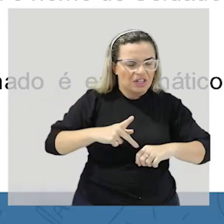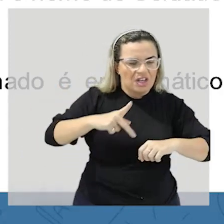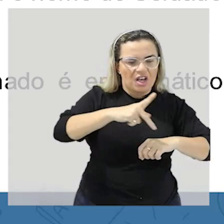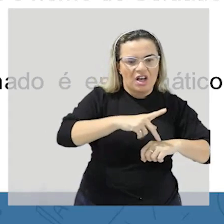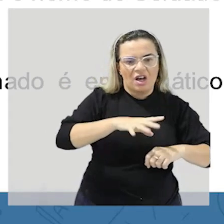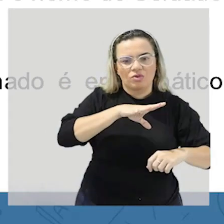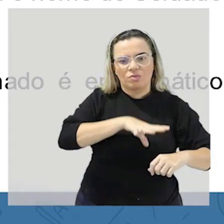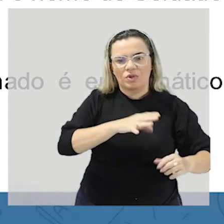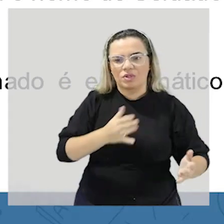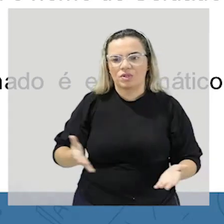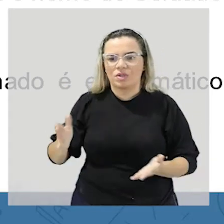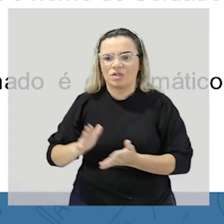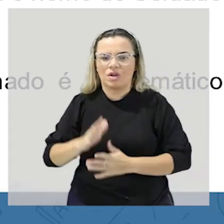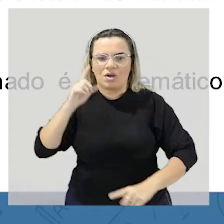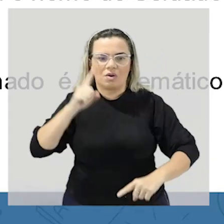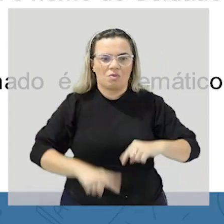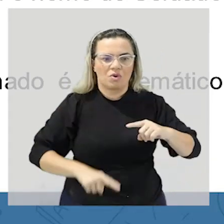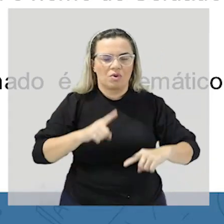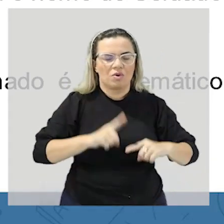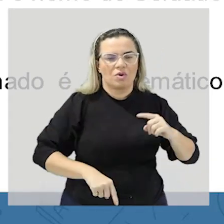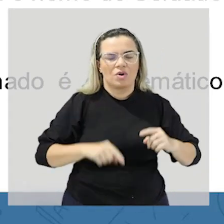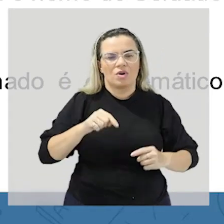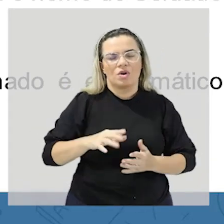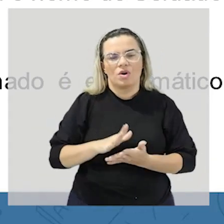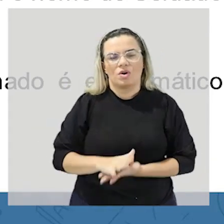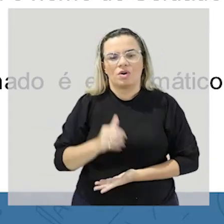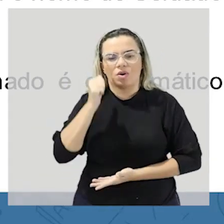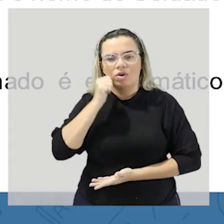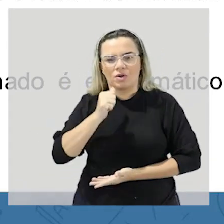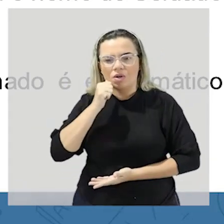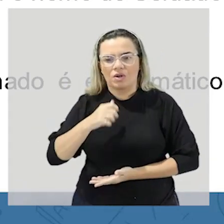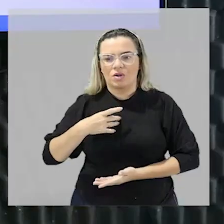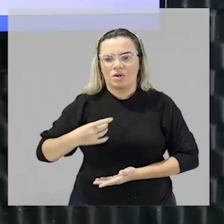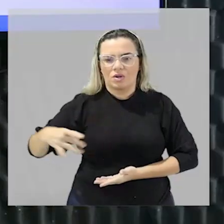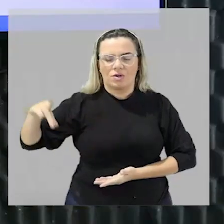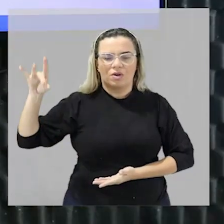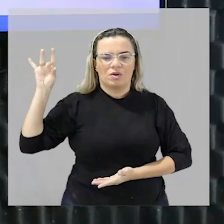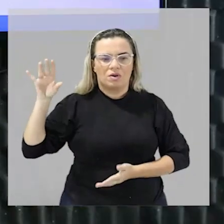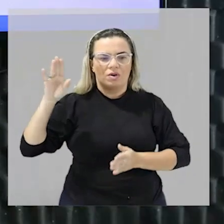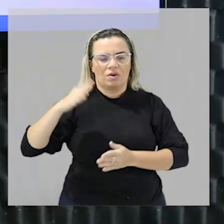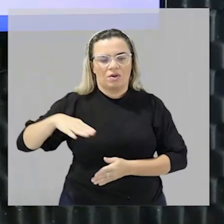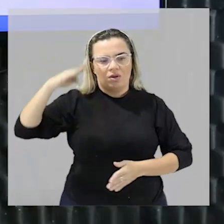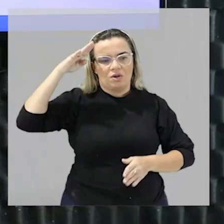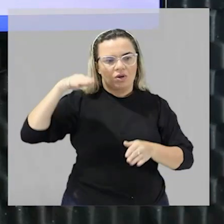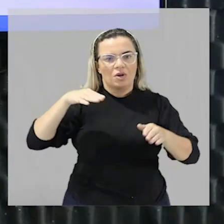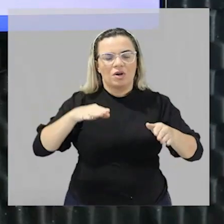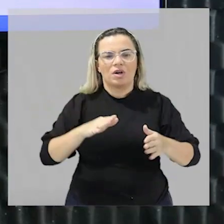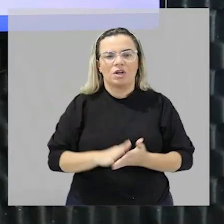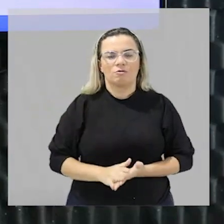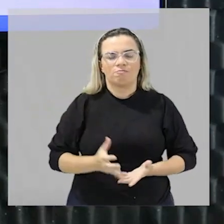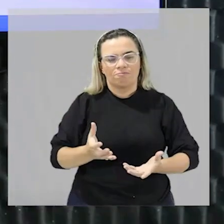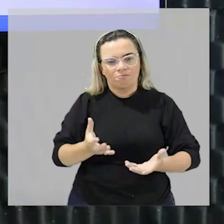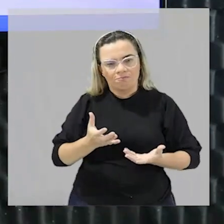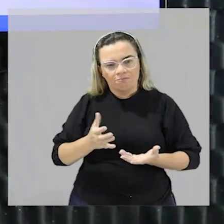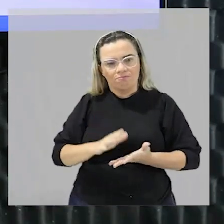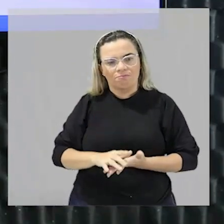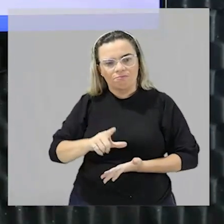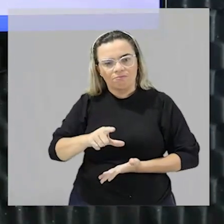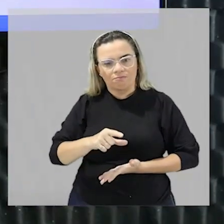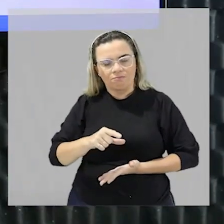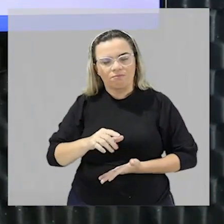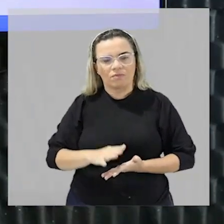de mulheres nos batalhões de voluntários, decidiu se alistar às escondidas. Cortou os